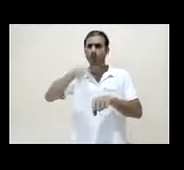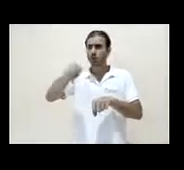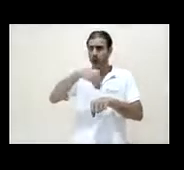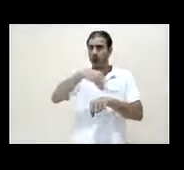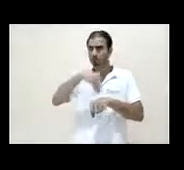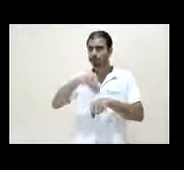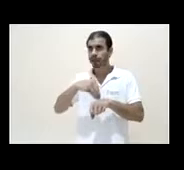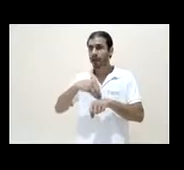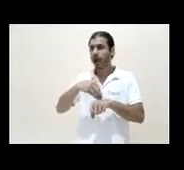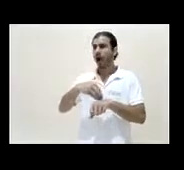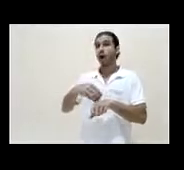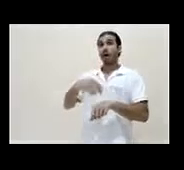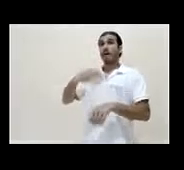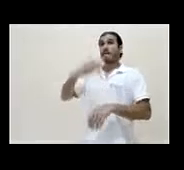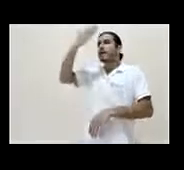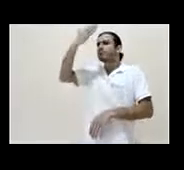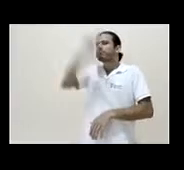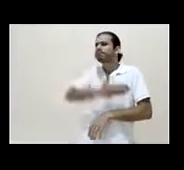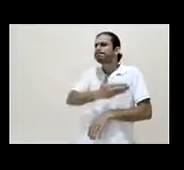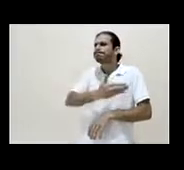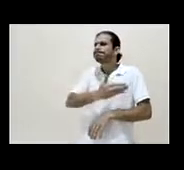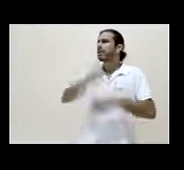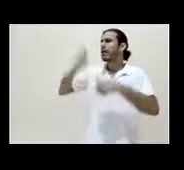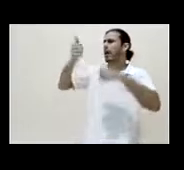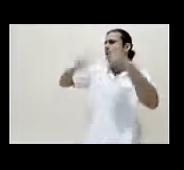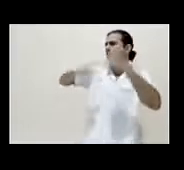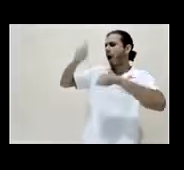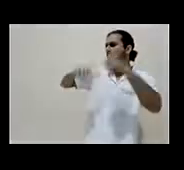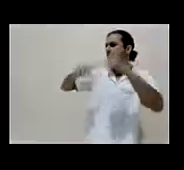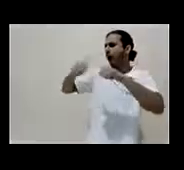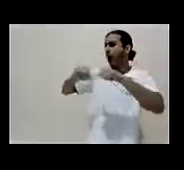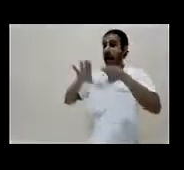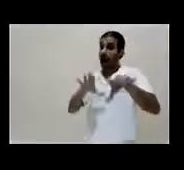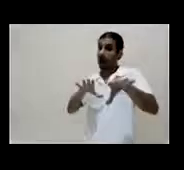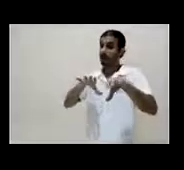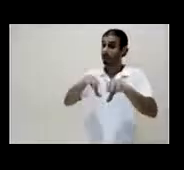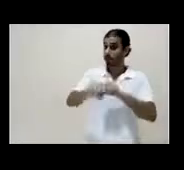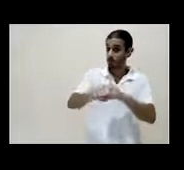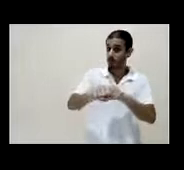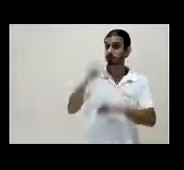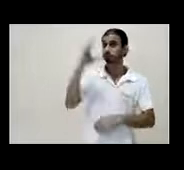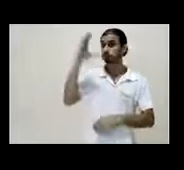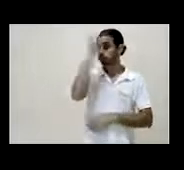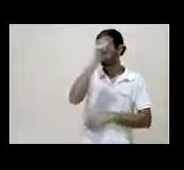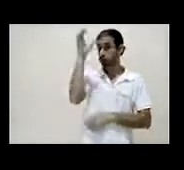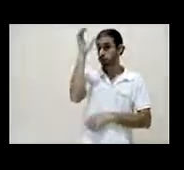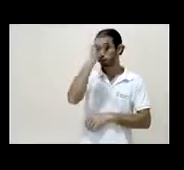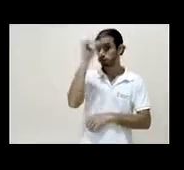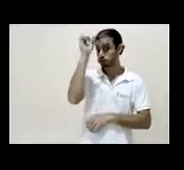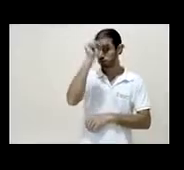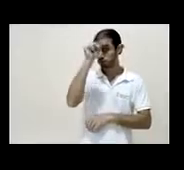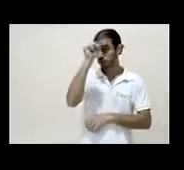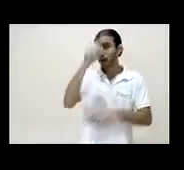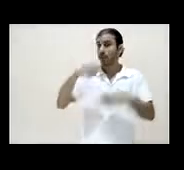aqui, que ele disse que no processo de formação e aprendizagem deve levar em consideração as causas da dificuldade, o contexto,